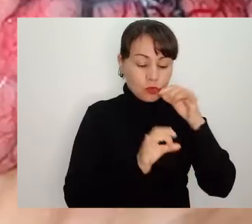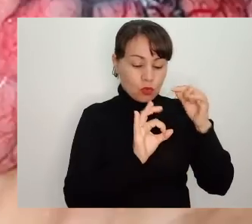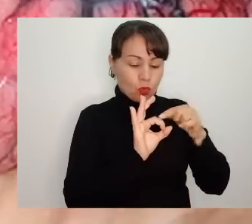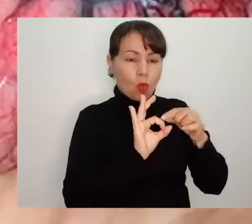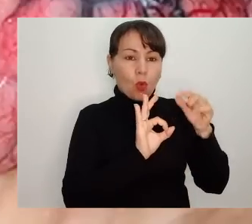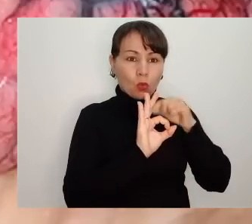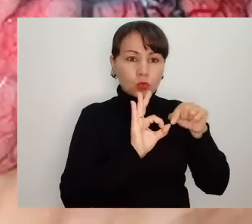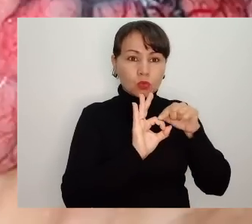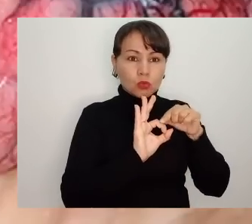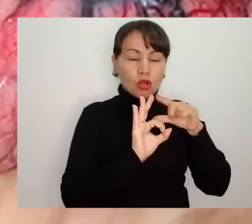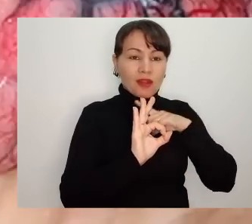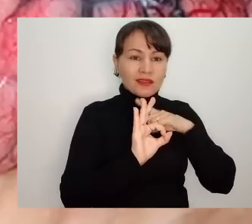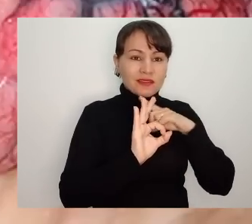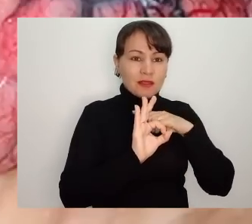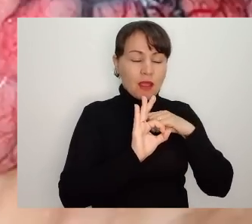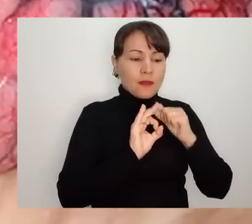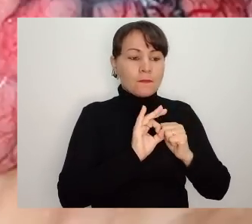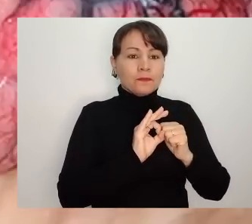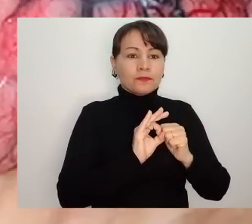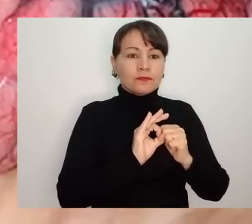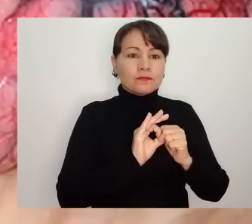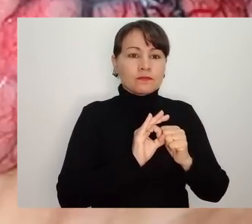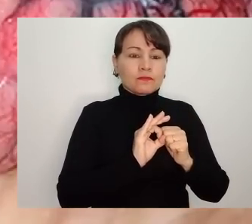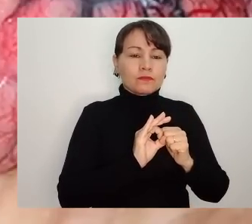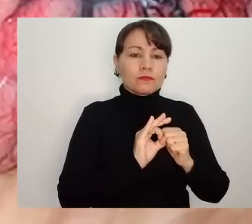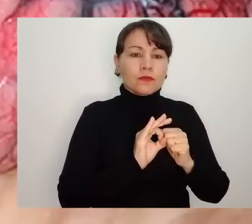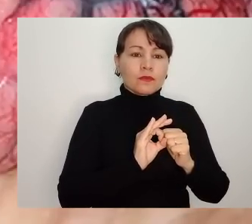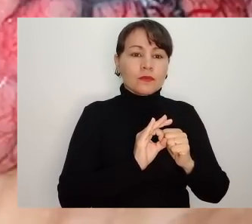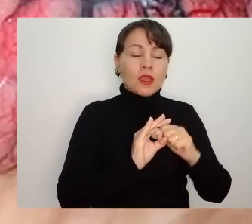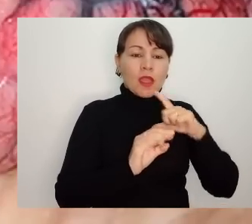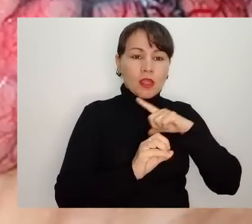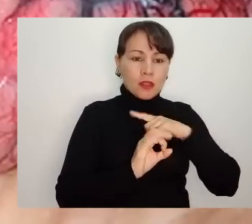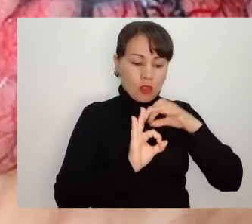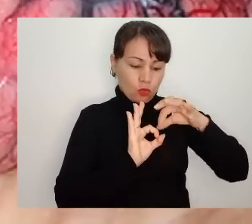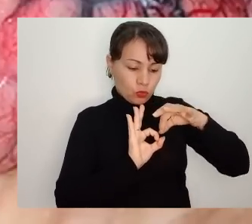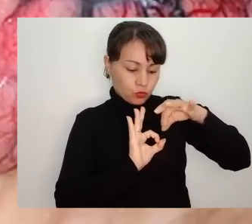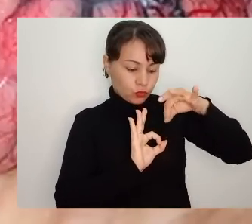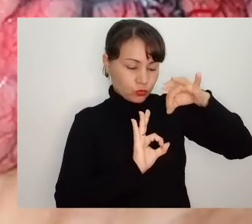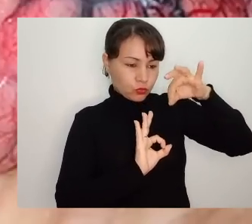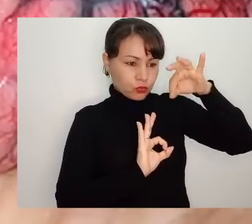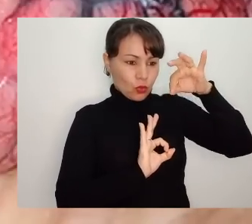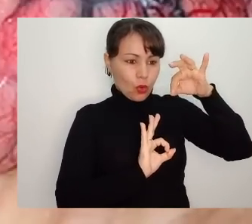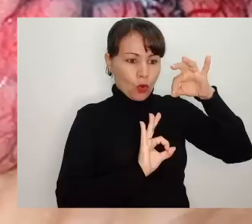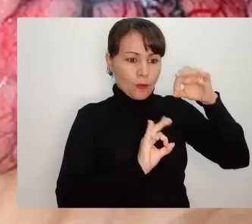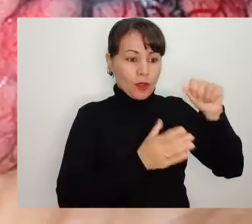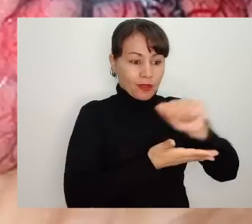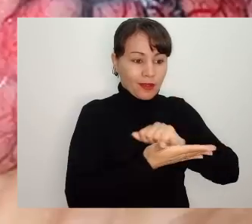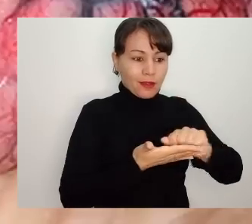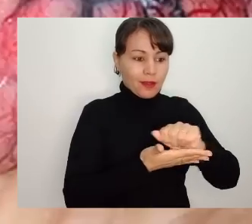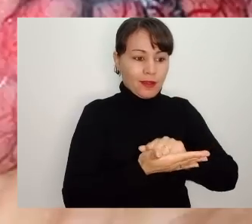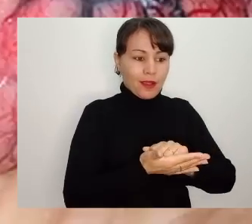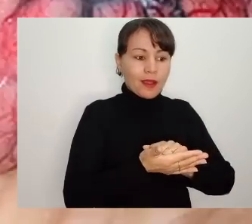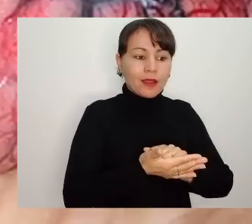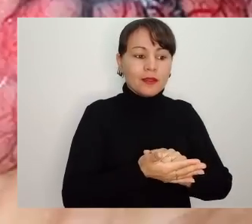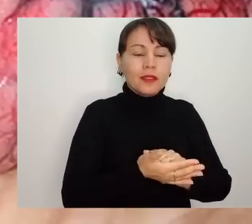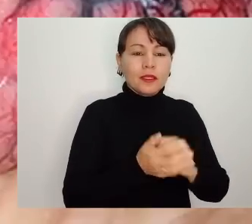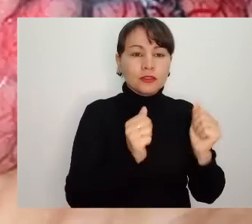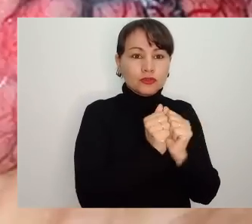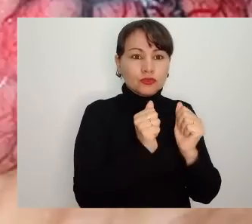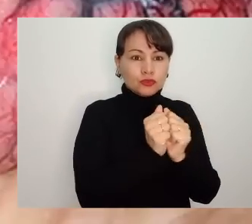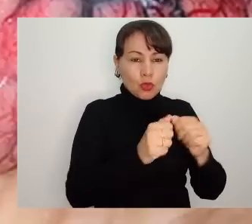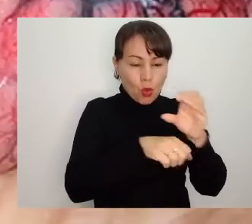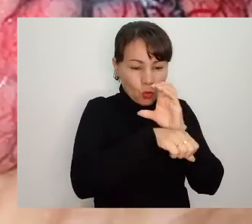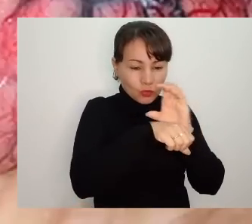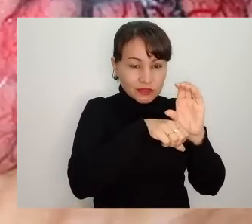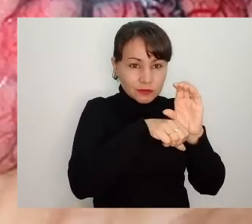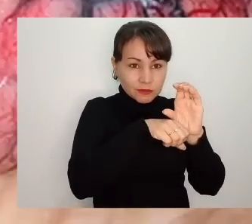que está localizado na região motora, ele tem o seu corpo localizado aqui na região da